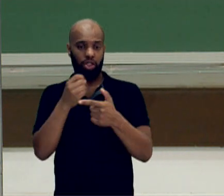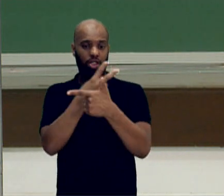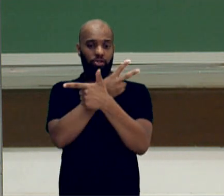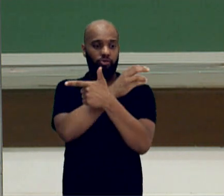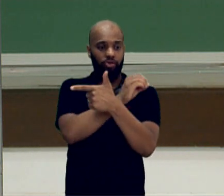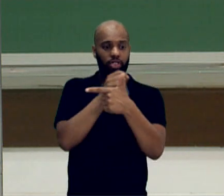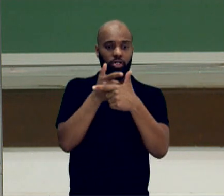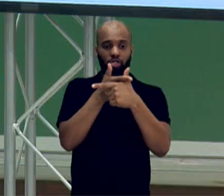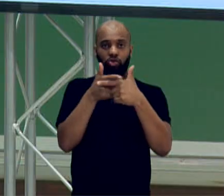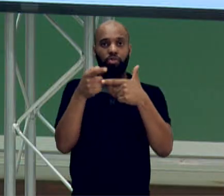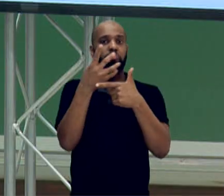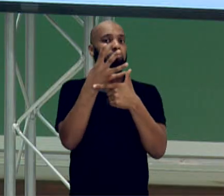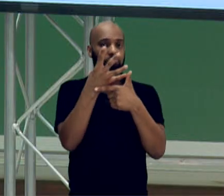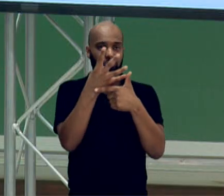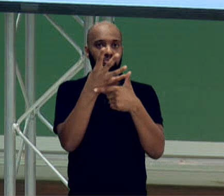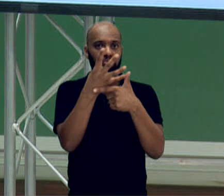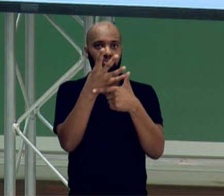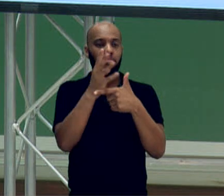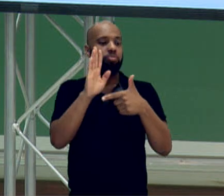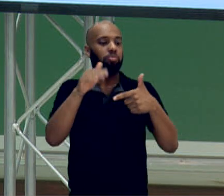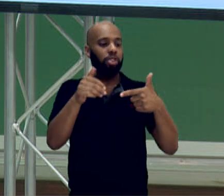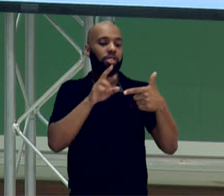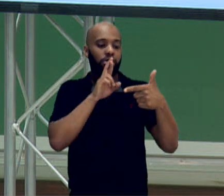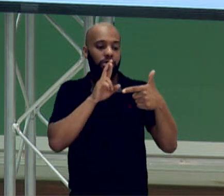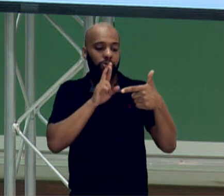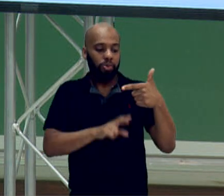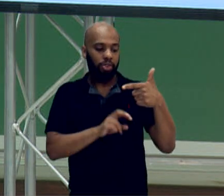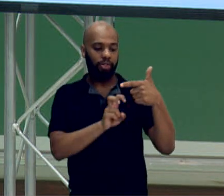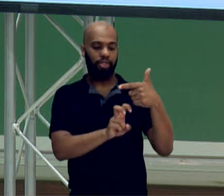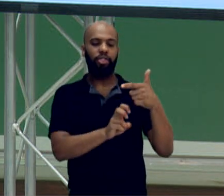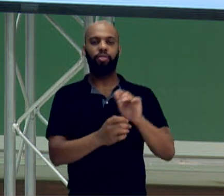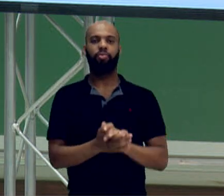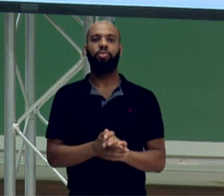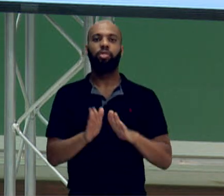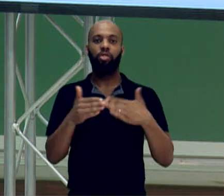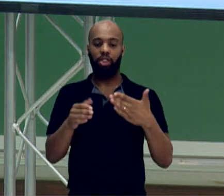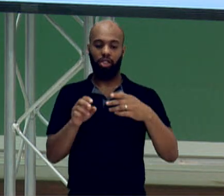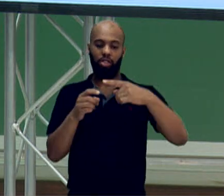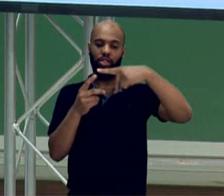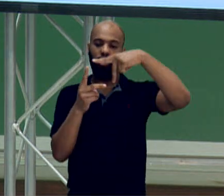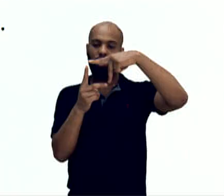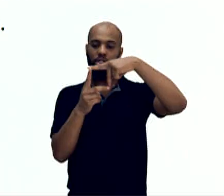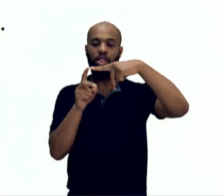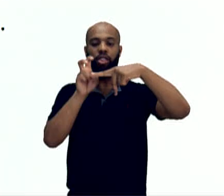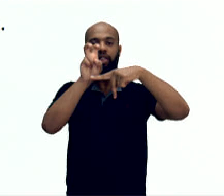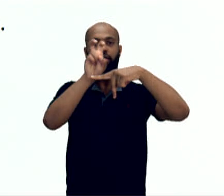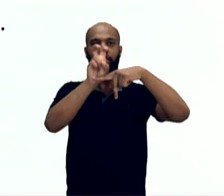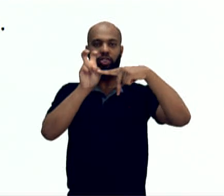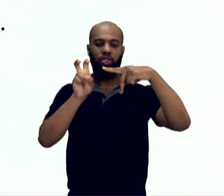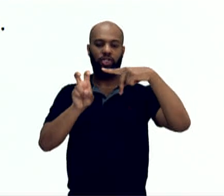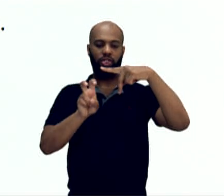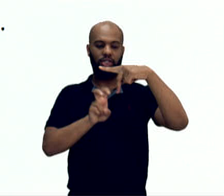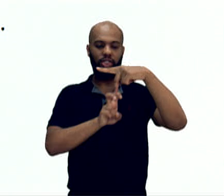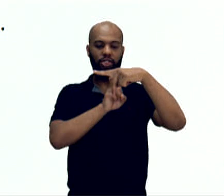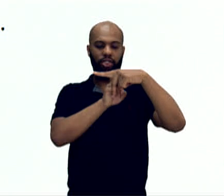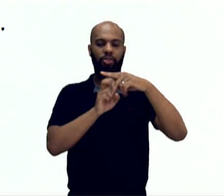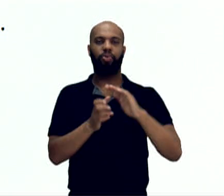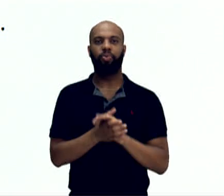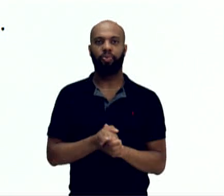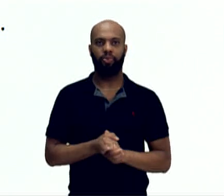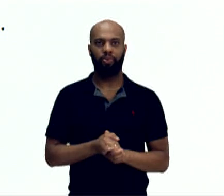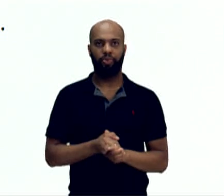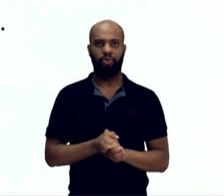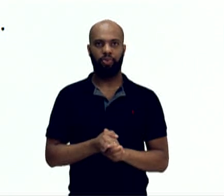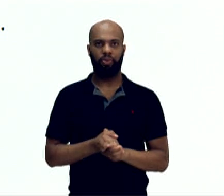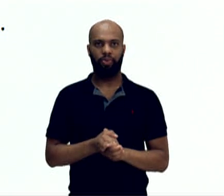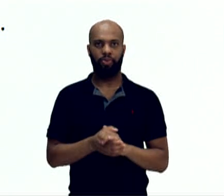dividir em 4. Ou seja, vai dar 5. Então, a medida do lado do quadrado é de 5